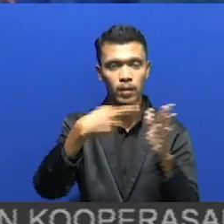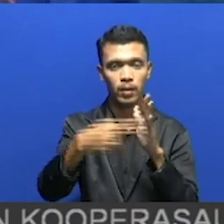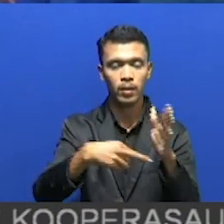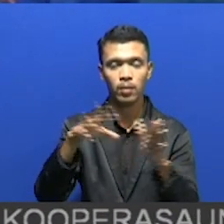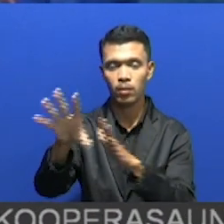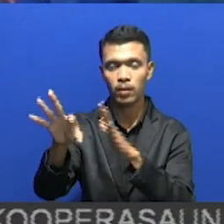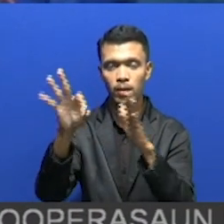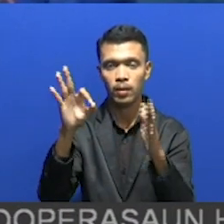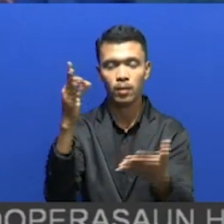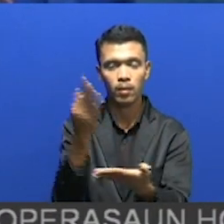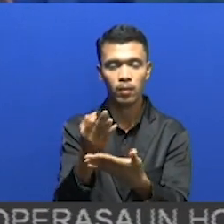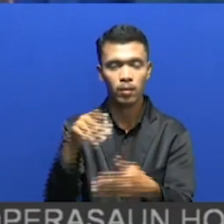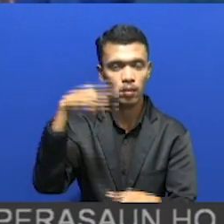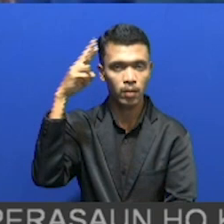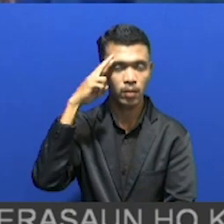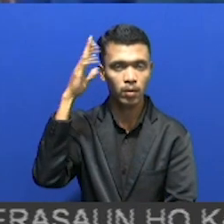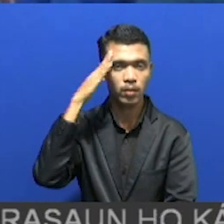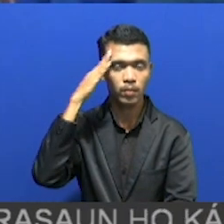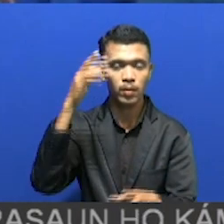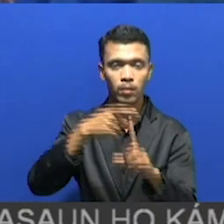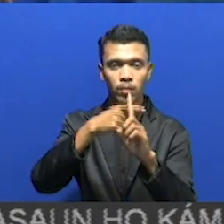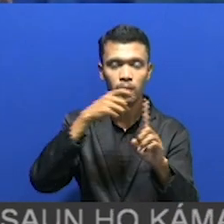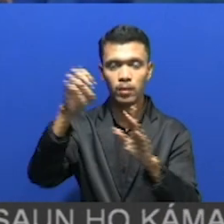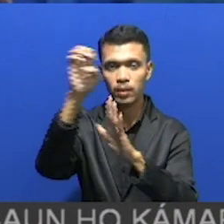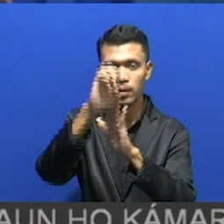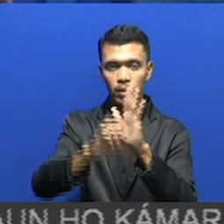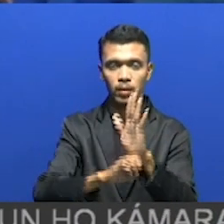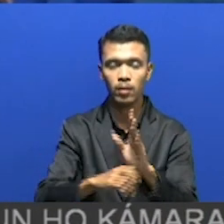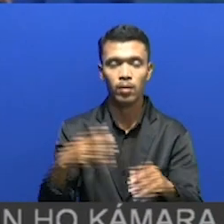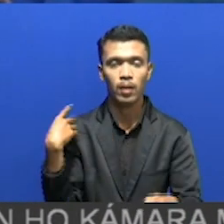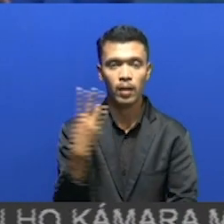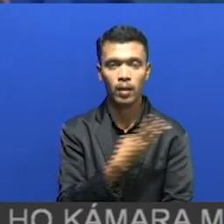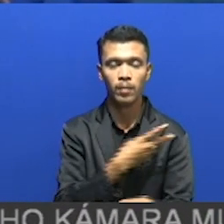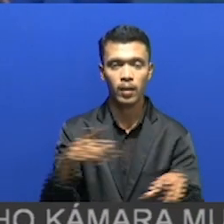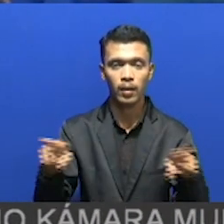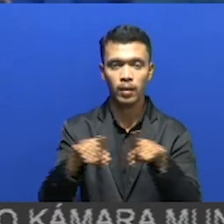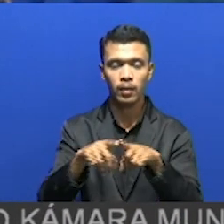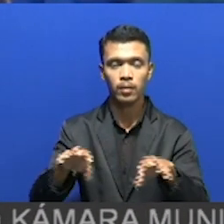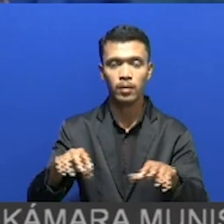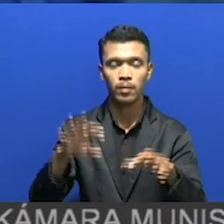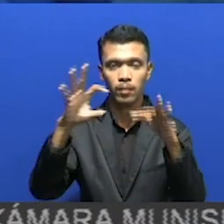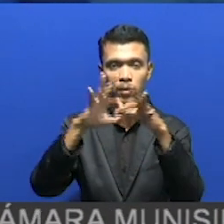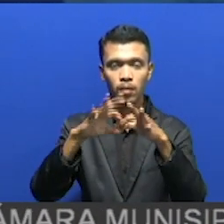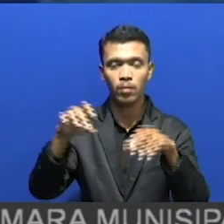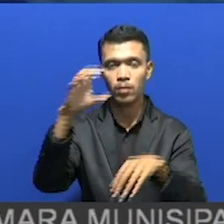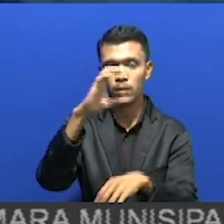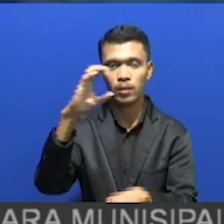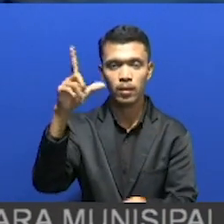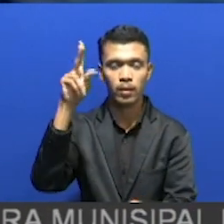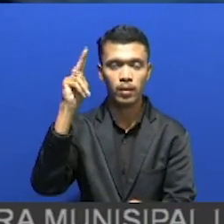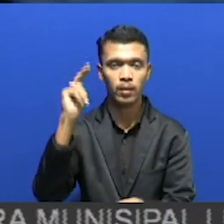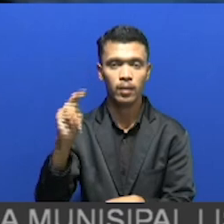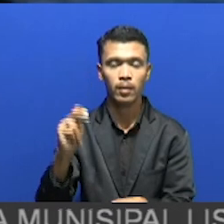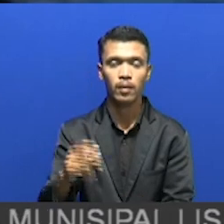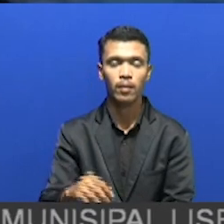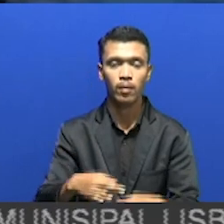a tueta reconhecimento do Estado, a menu do Conselho Veterano, o curso da testemunha Sira, o Isama, que vale a